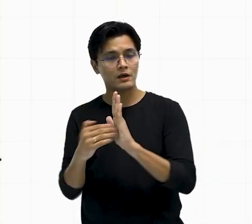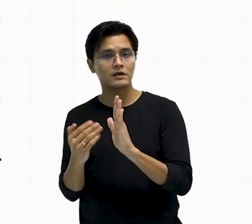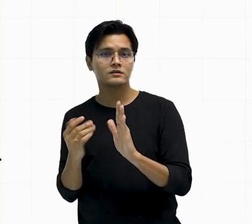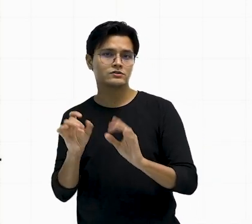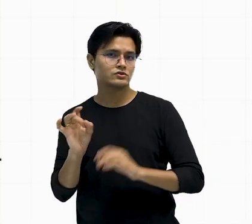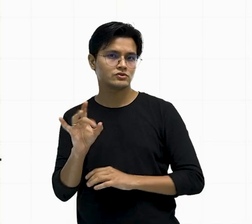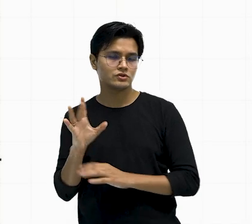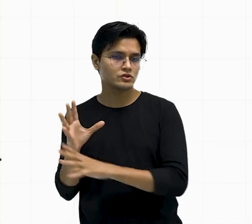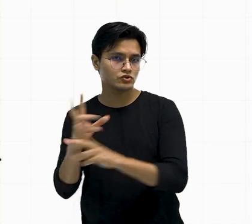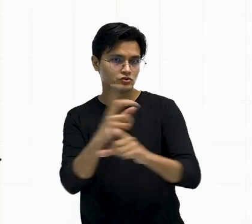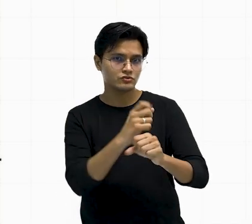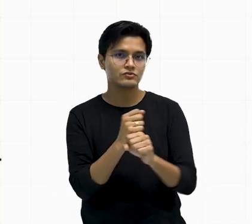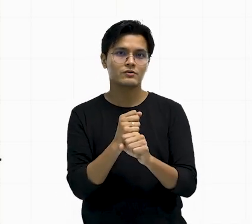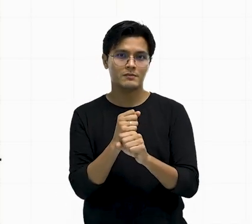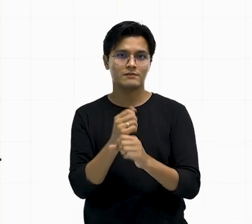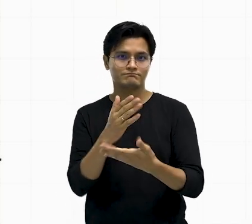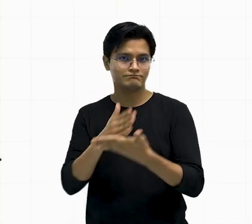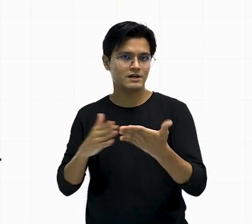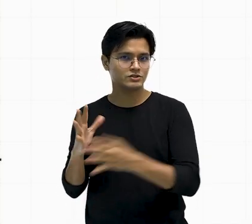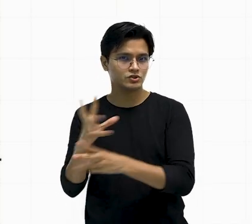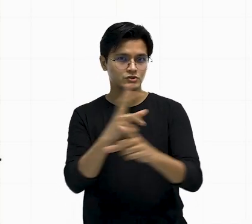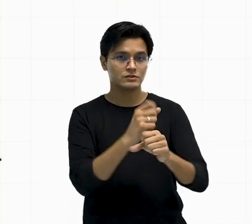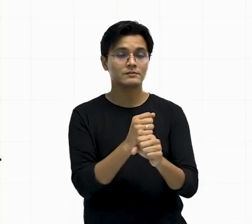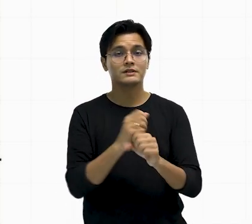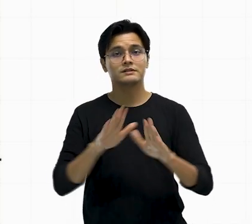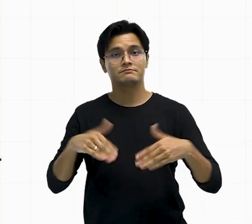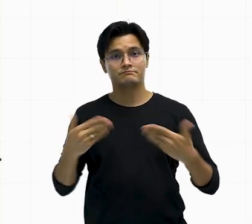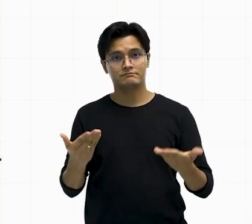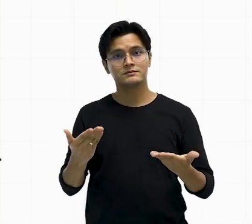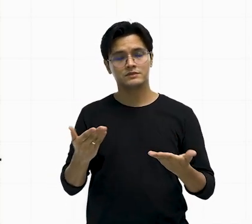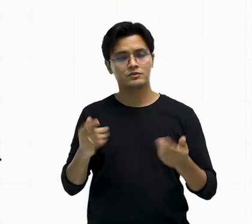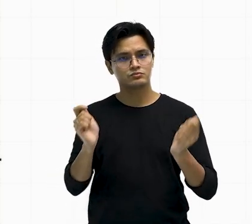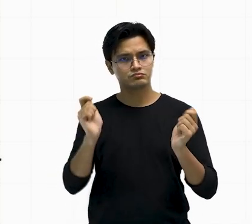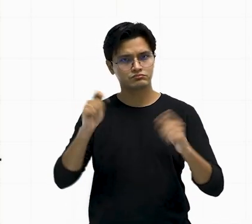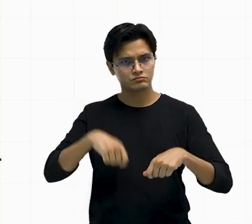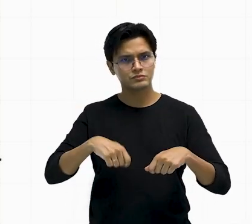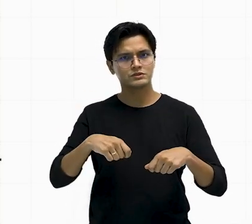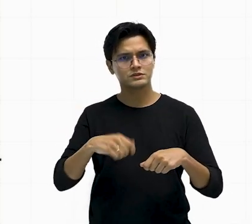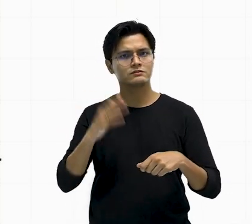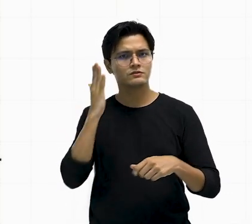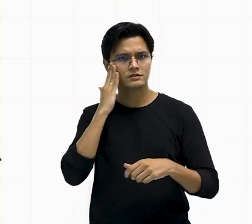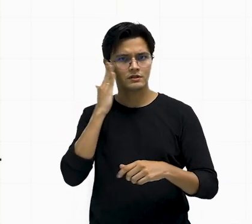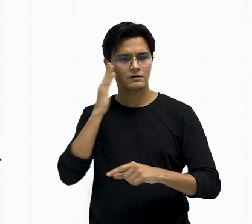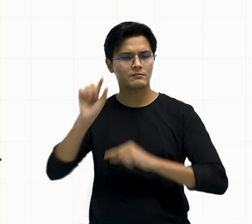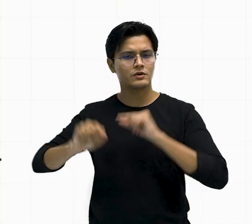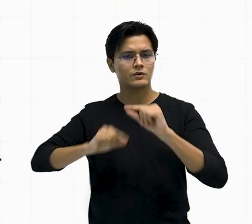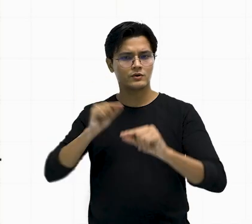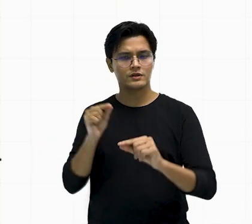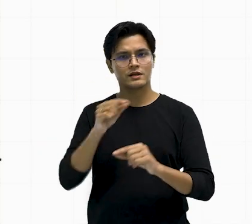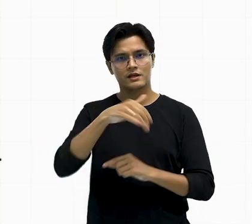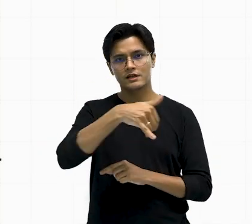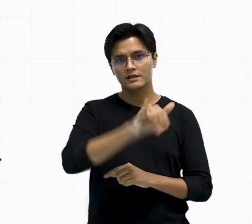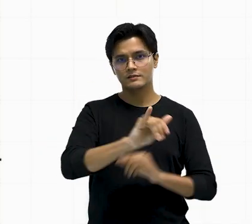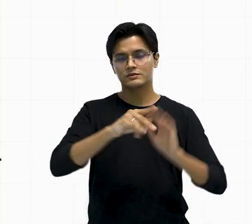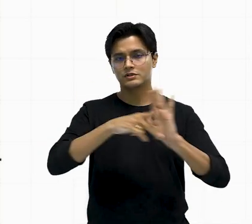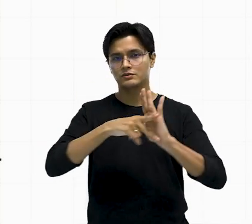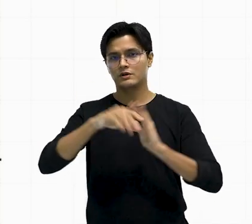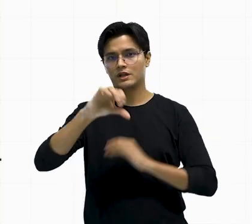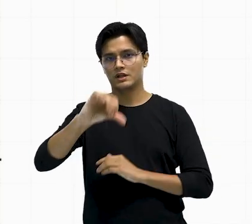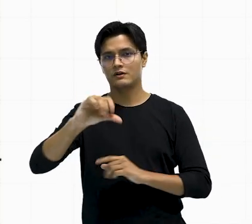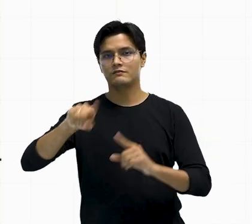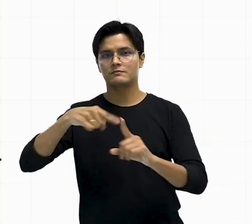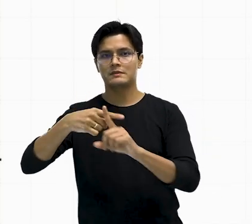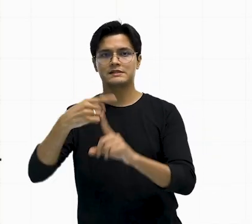essas partes. Então, nós podemos afirmar aqui que y é igual a 9